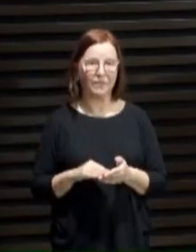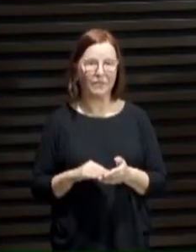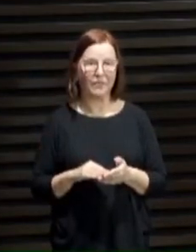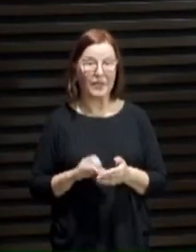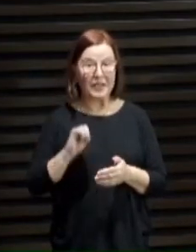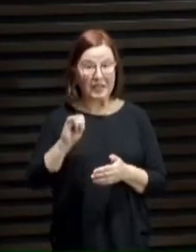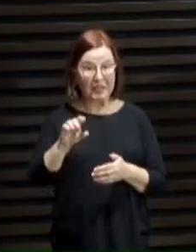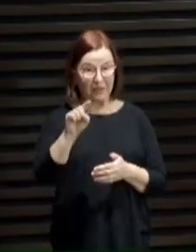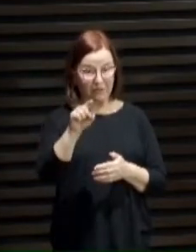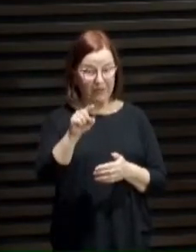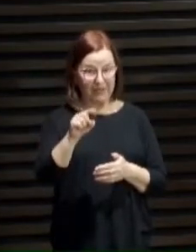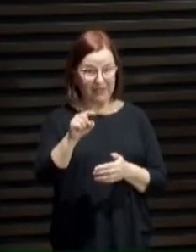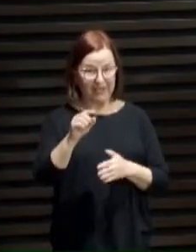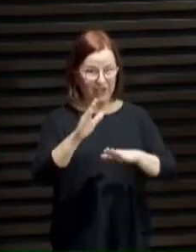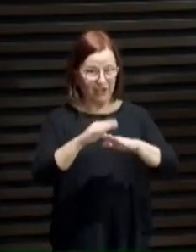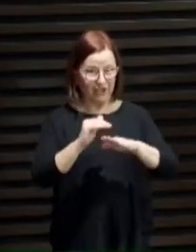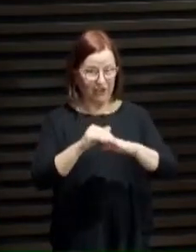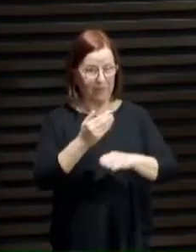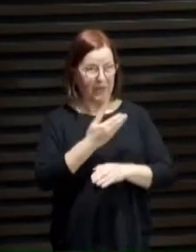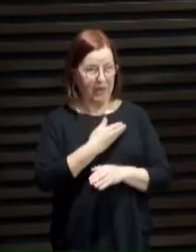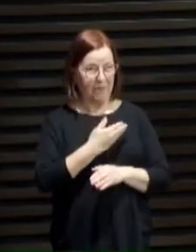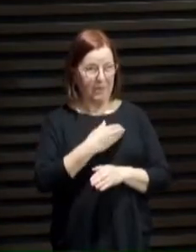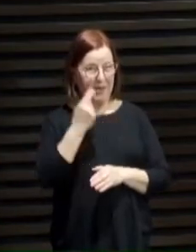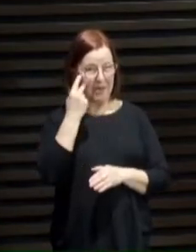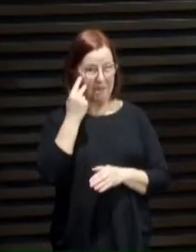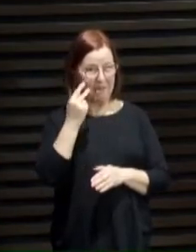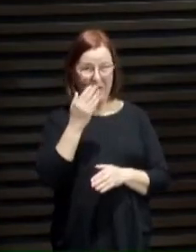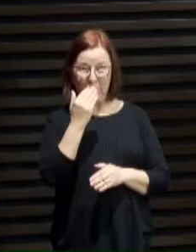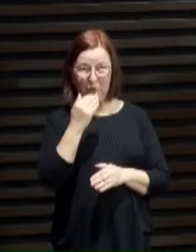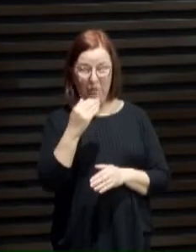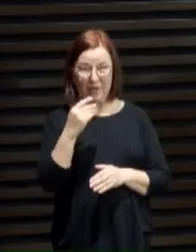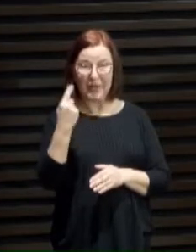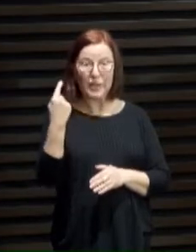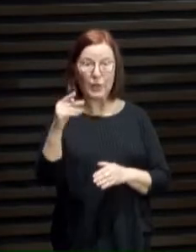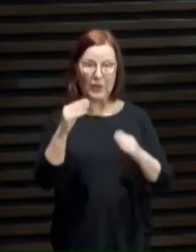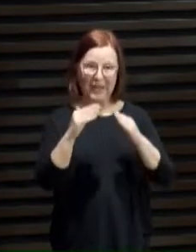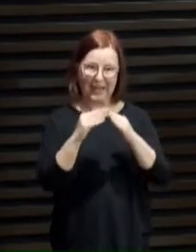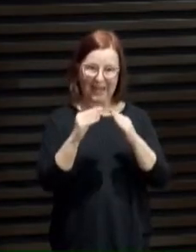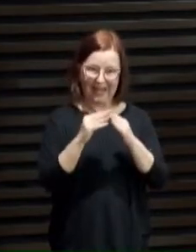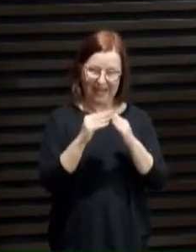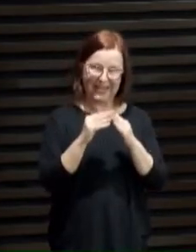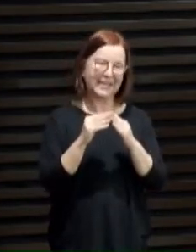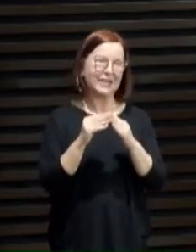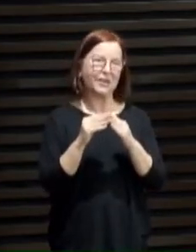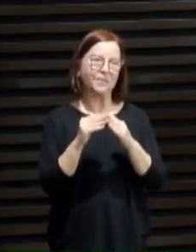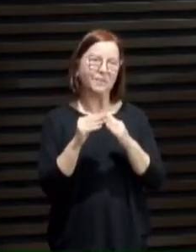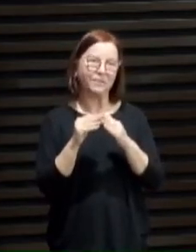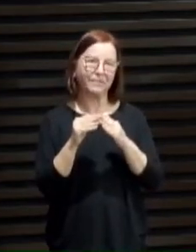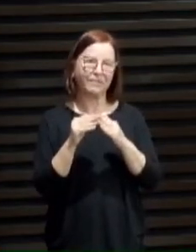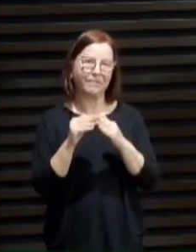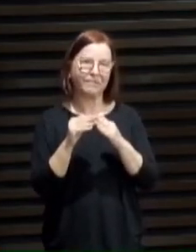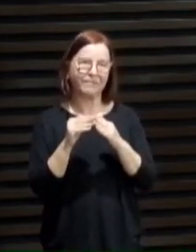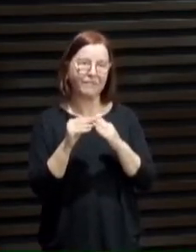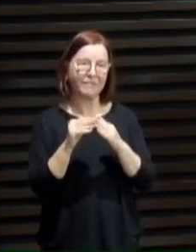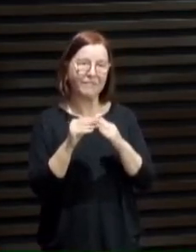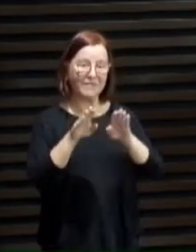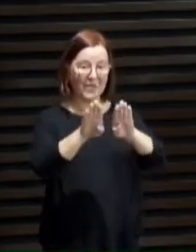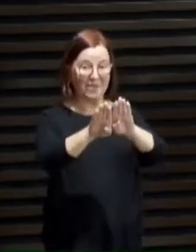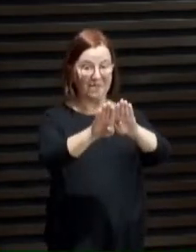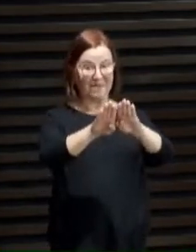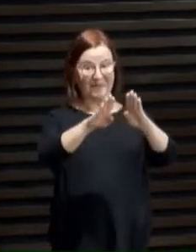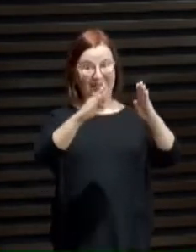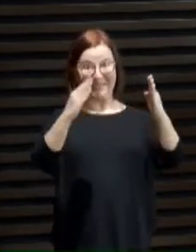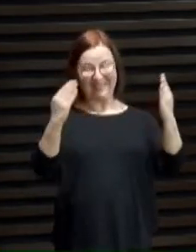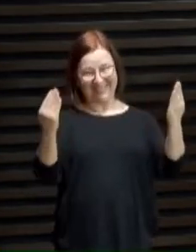para vir à sua casa, sobretudo se é um mestre, é porque nesse banquete o mestre vai ensinar. As portas da casa ficam